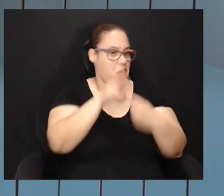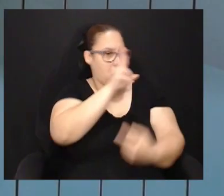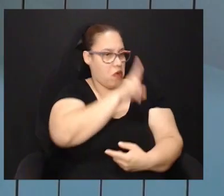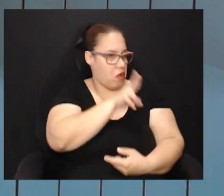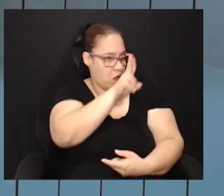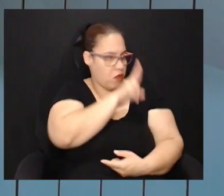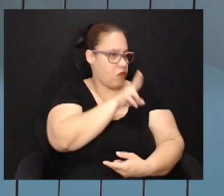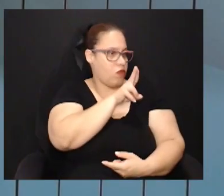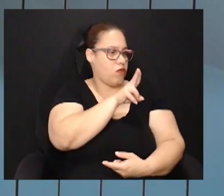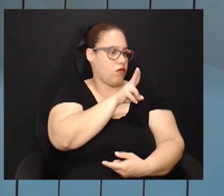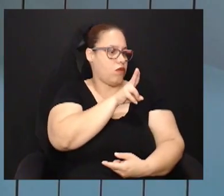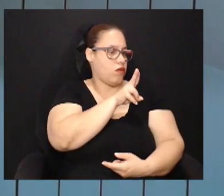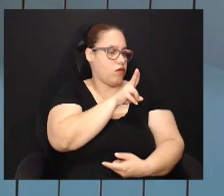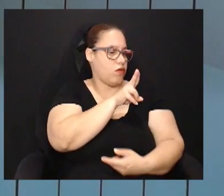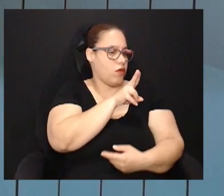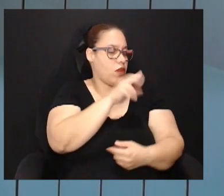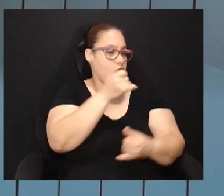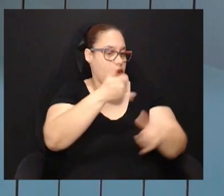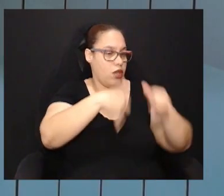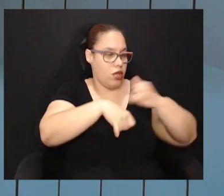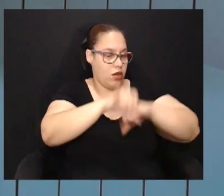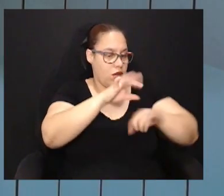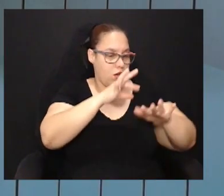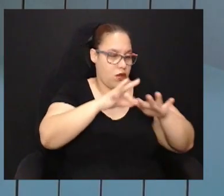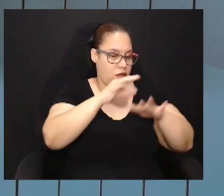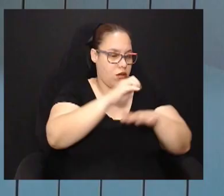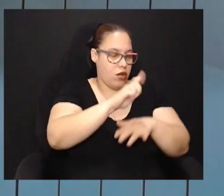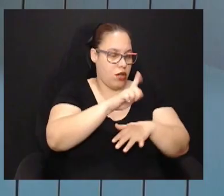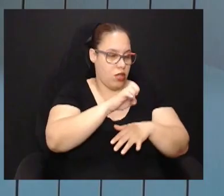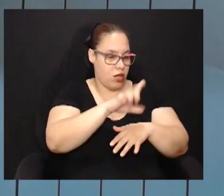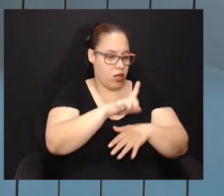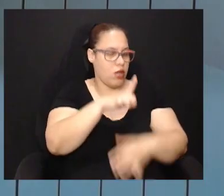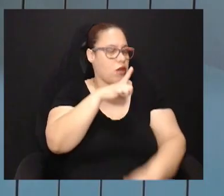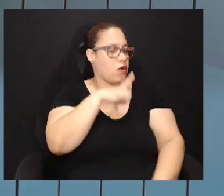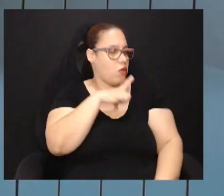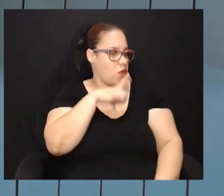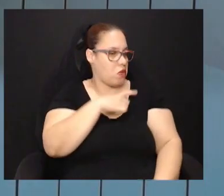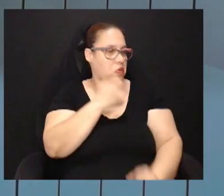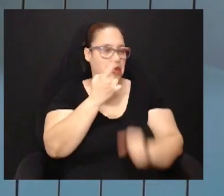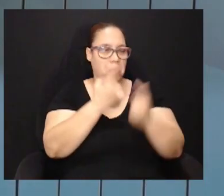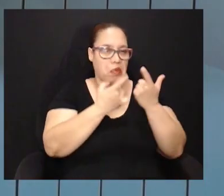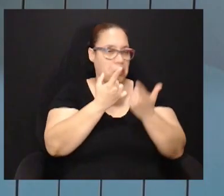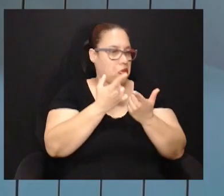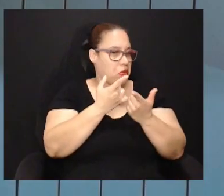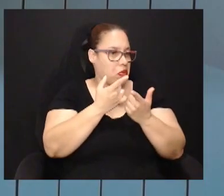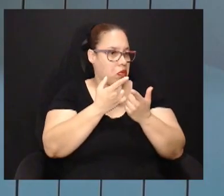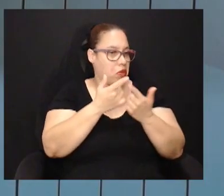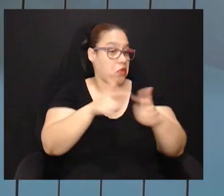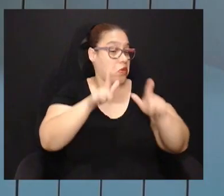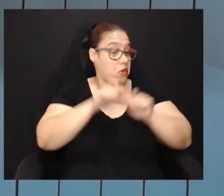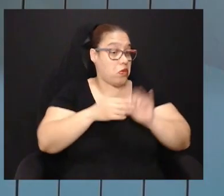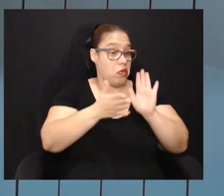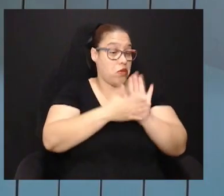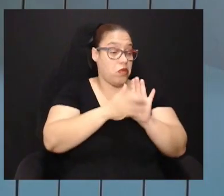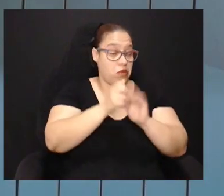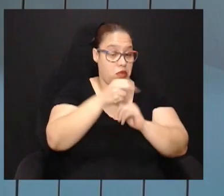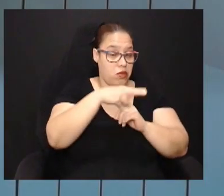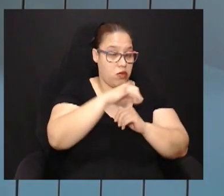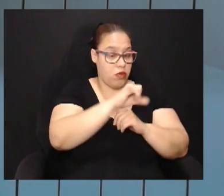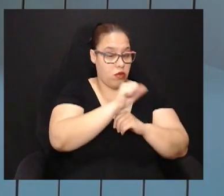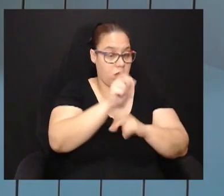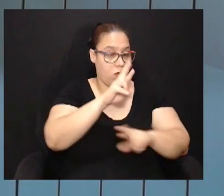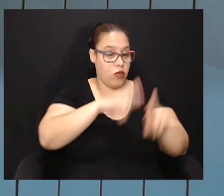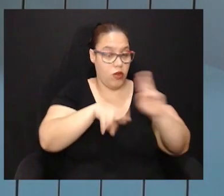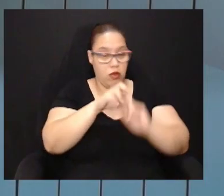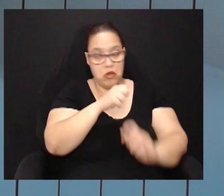contraindicação, né, de utilizar essa esmaltação em gel? Existe alguma certificação pela Anvisa